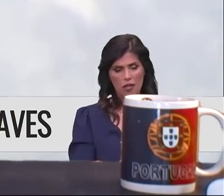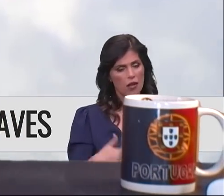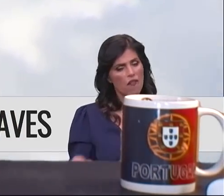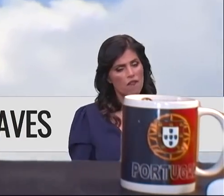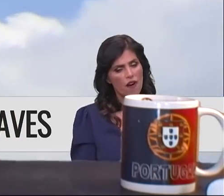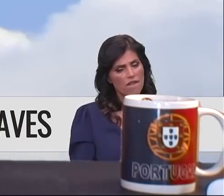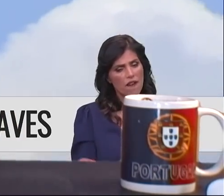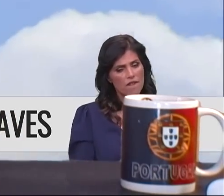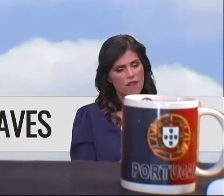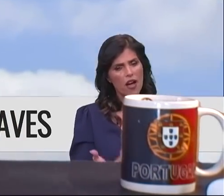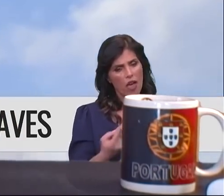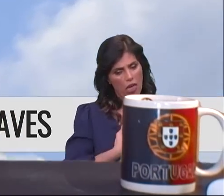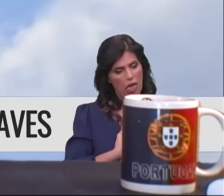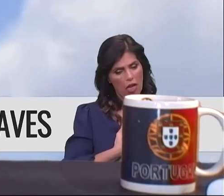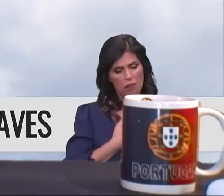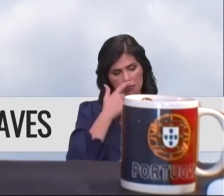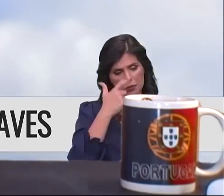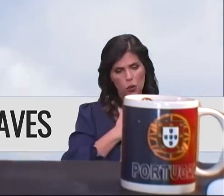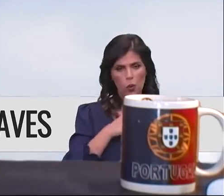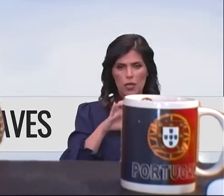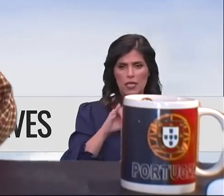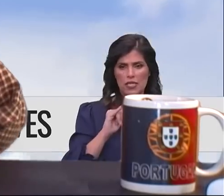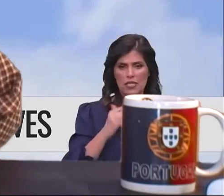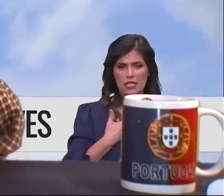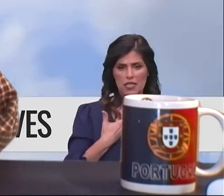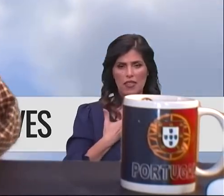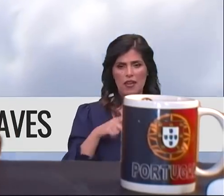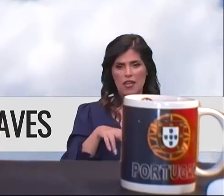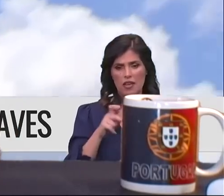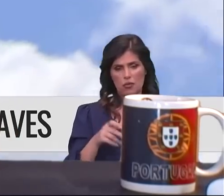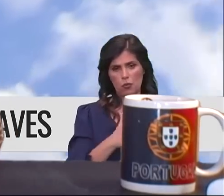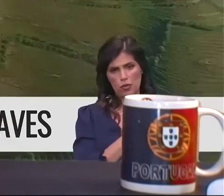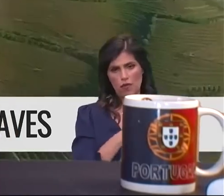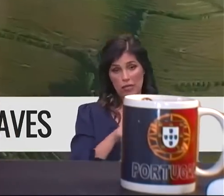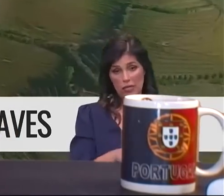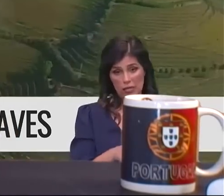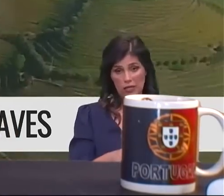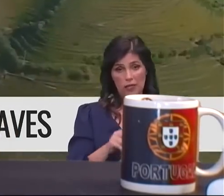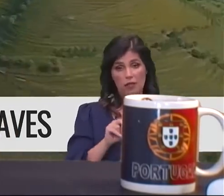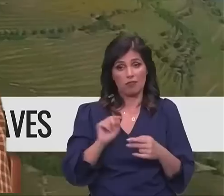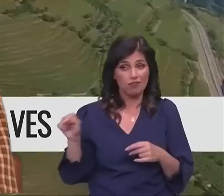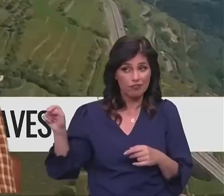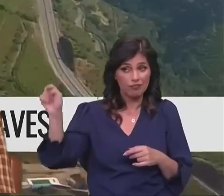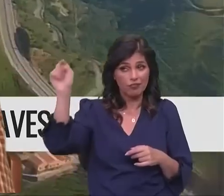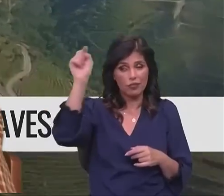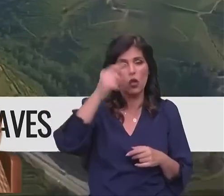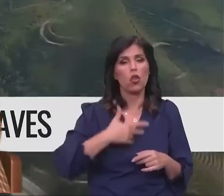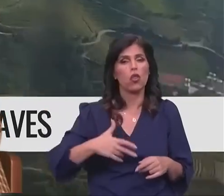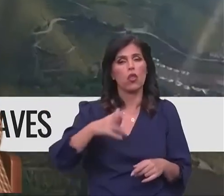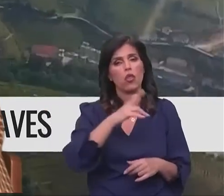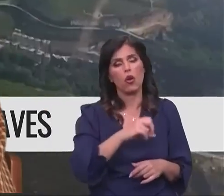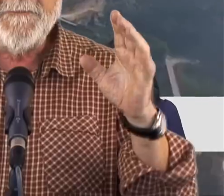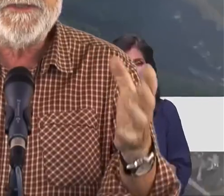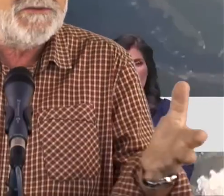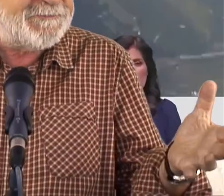não entendo Isto será que os professores que são licenciados são Mestres alguns até São doutorados não entendem que dois mais dois são